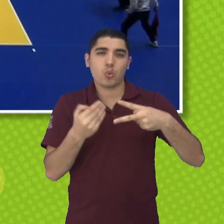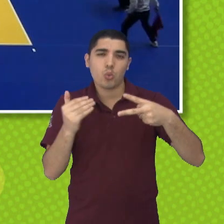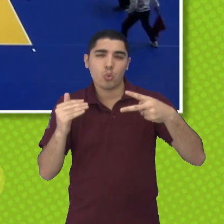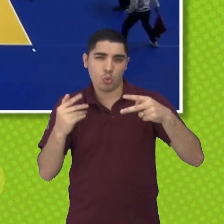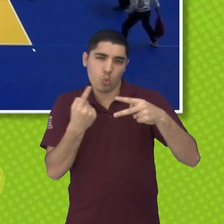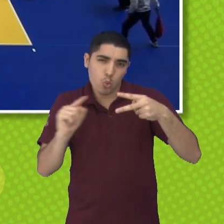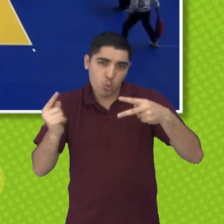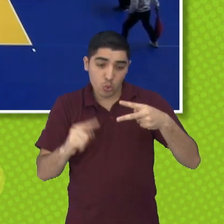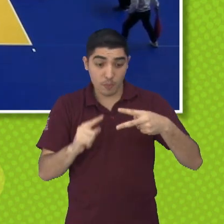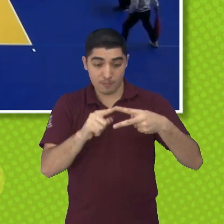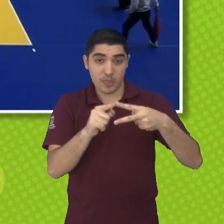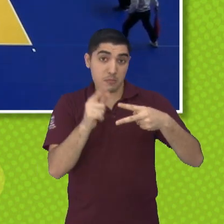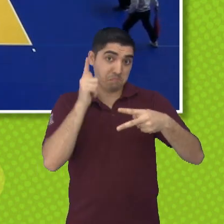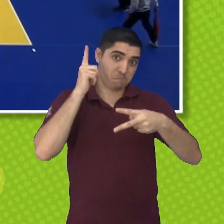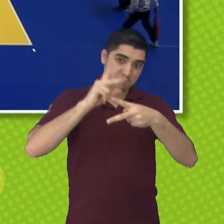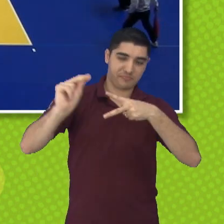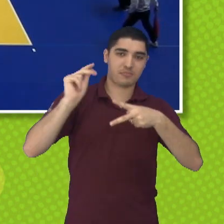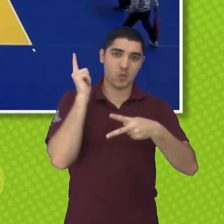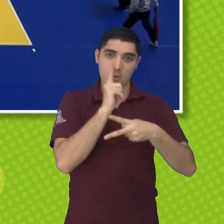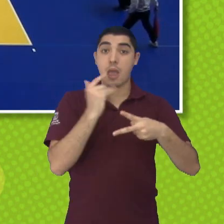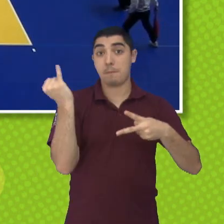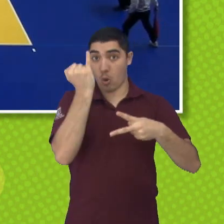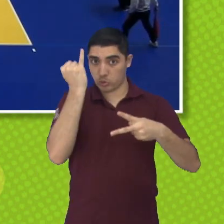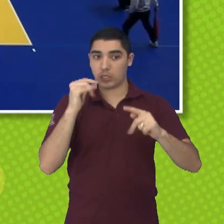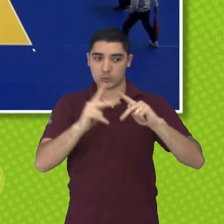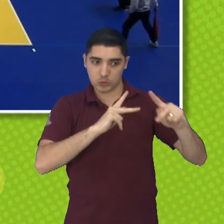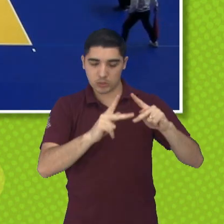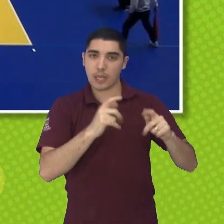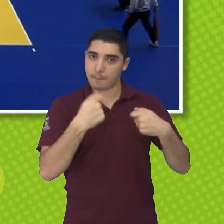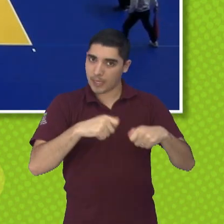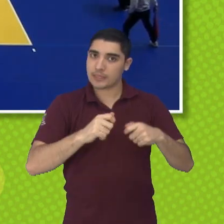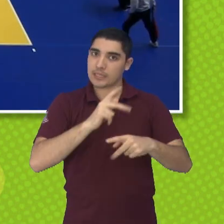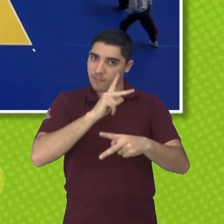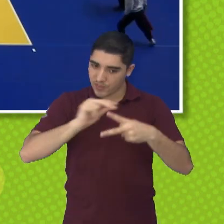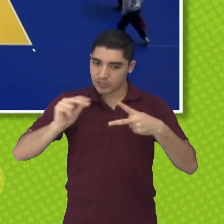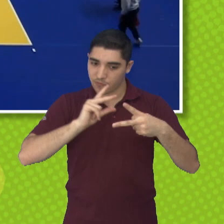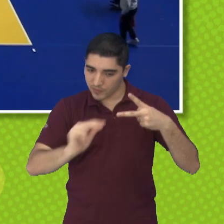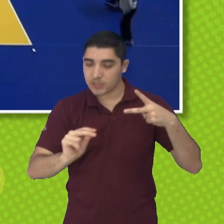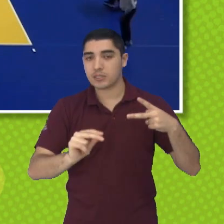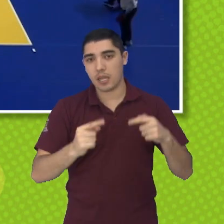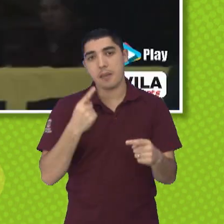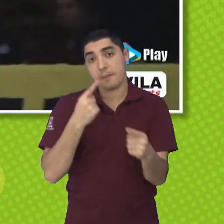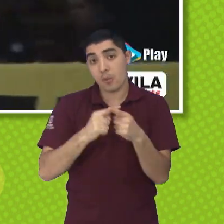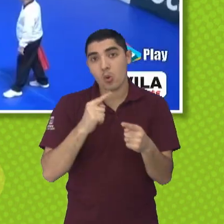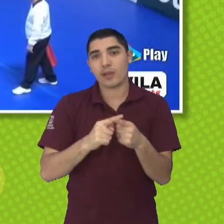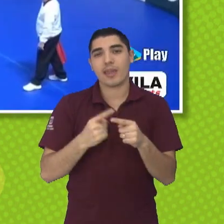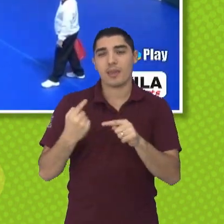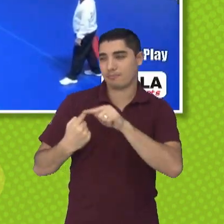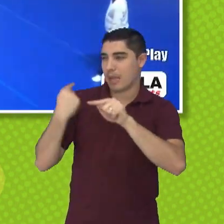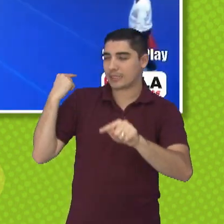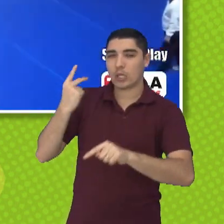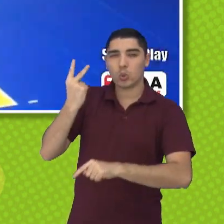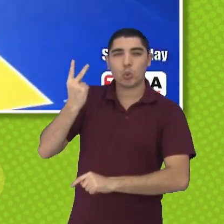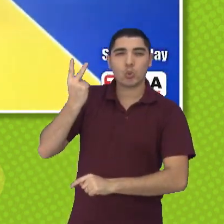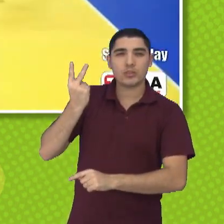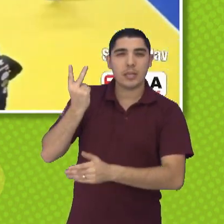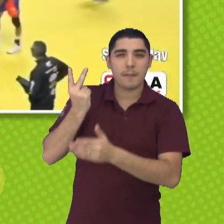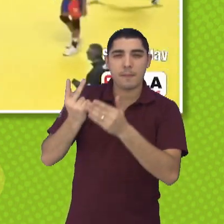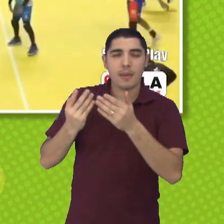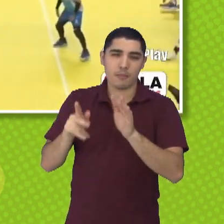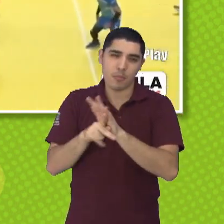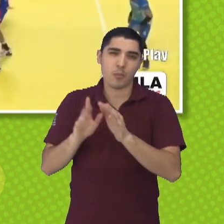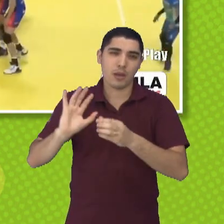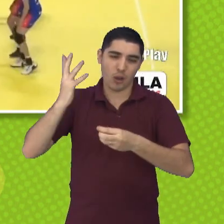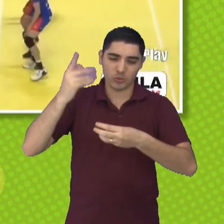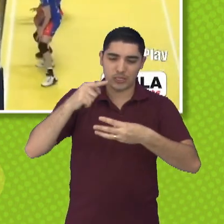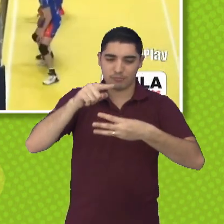primeiro venceu. É importante para o São José vencer, né? Tirar essa diferença de que foi das duas derrotas, das três